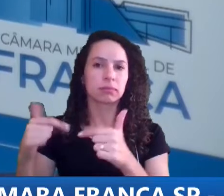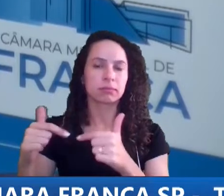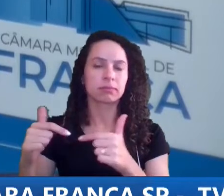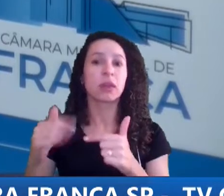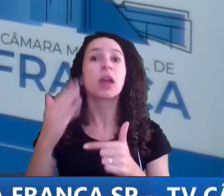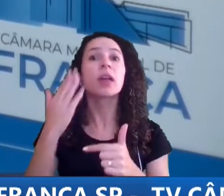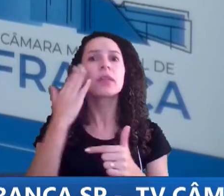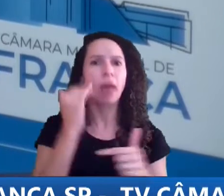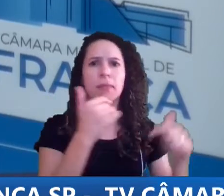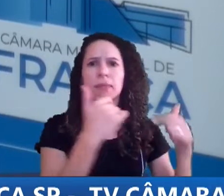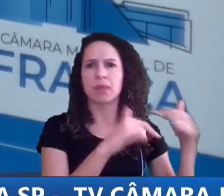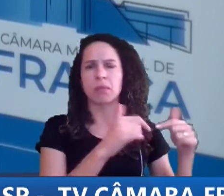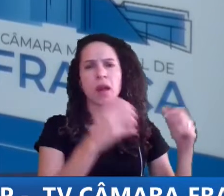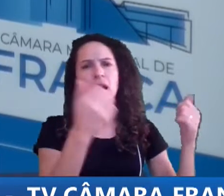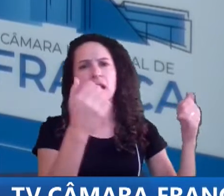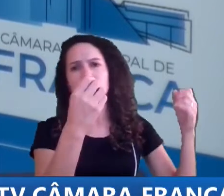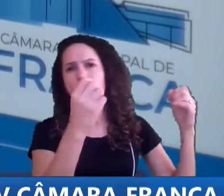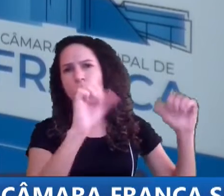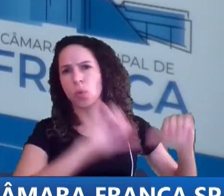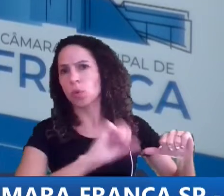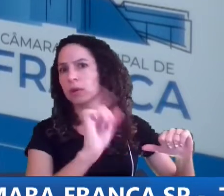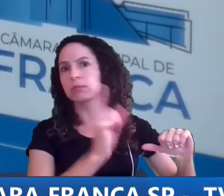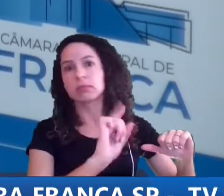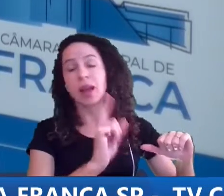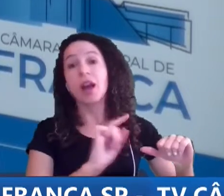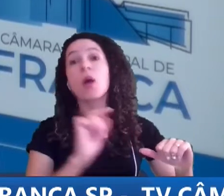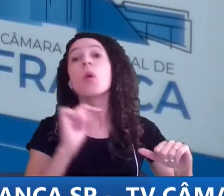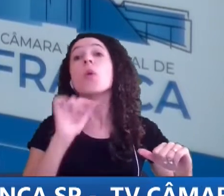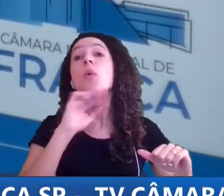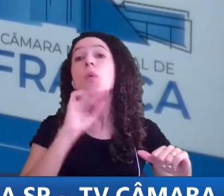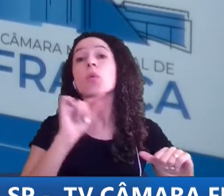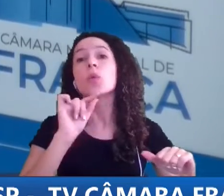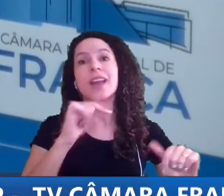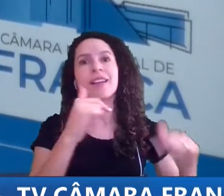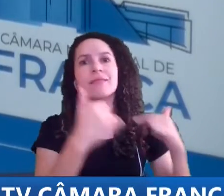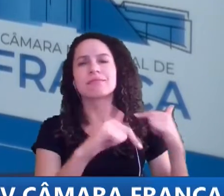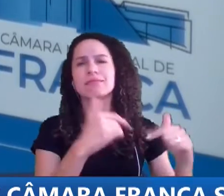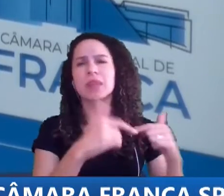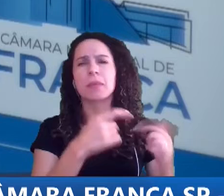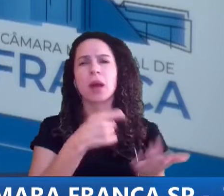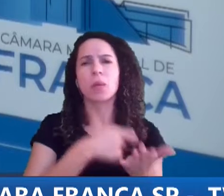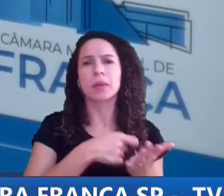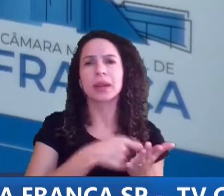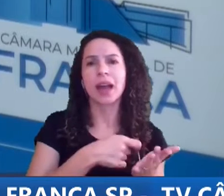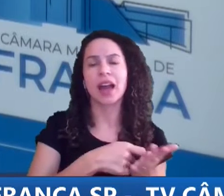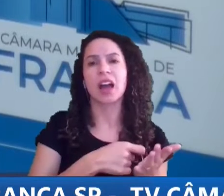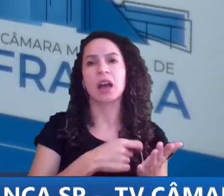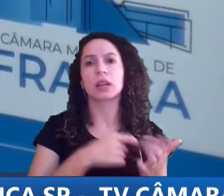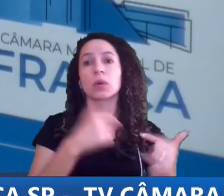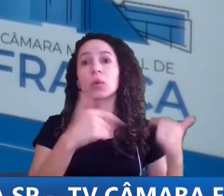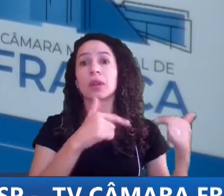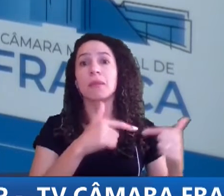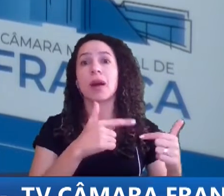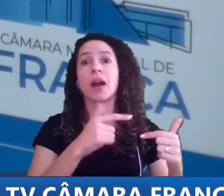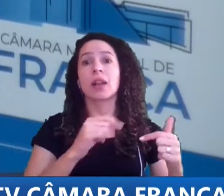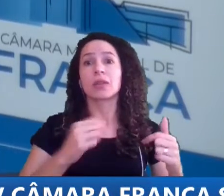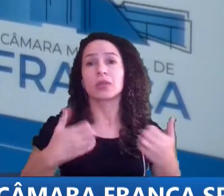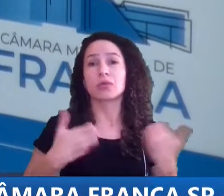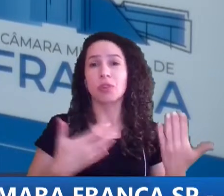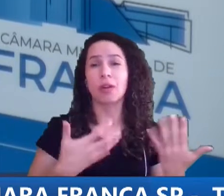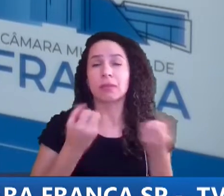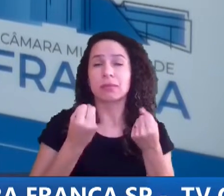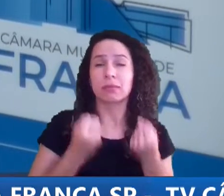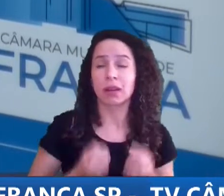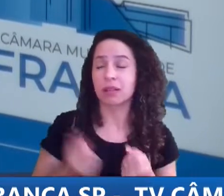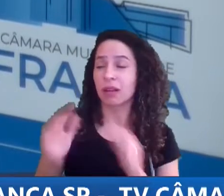ao jovem. O que é prejudicial é o trabalho desprotegido, o trabalho que dá causa à evasão escolar. Por isso, a